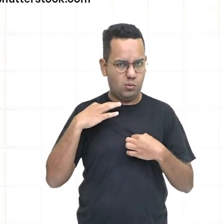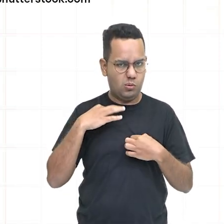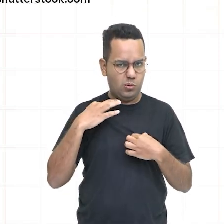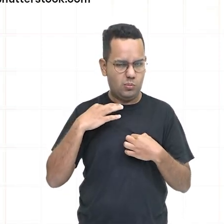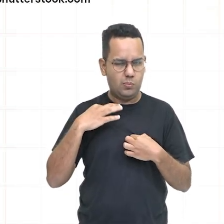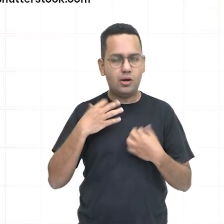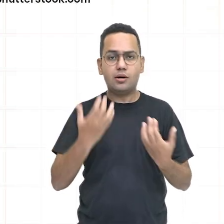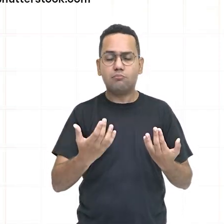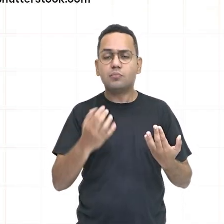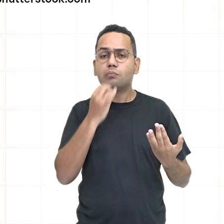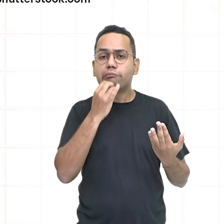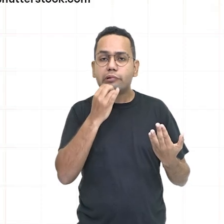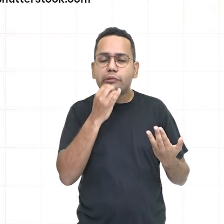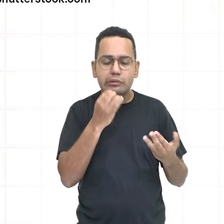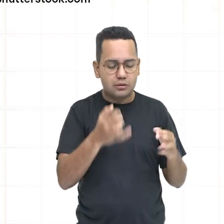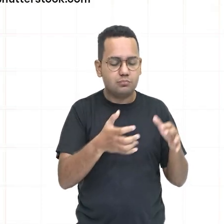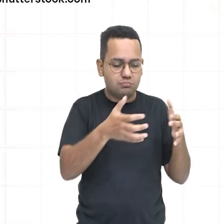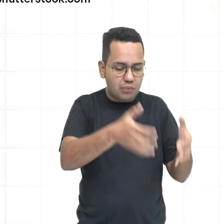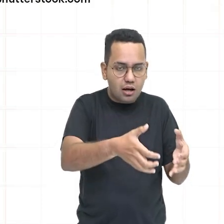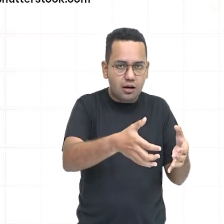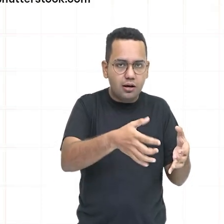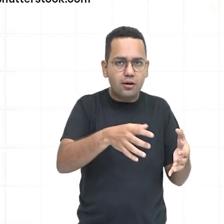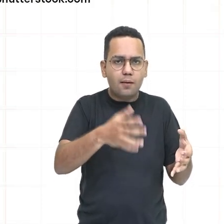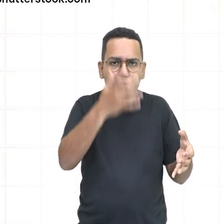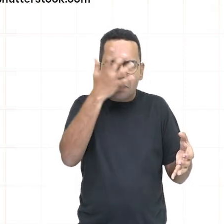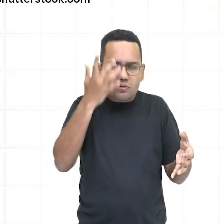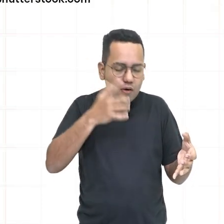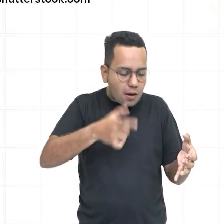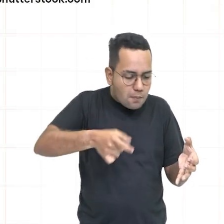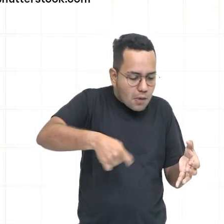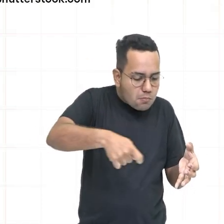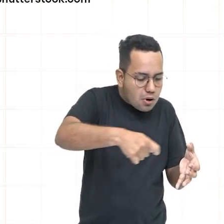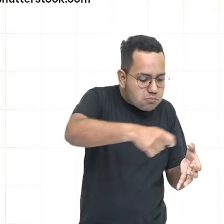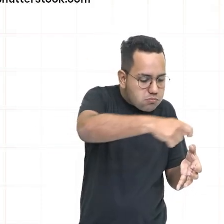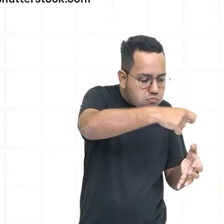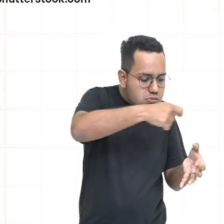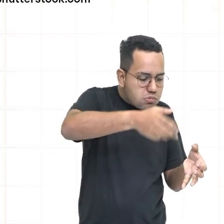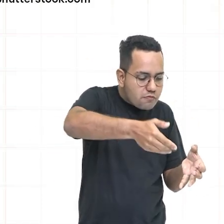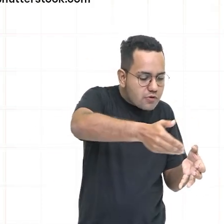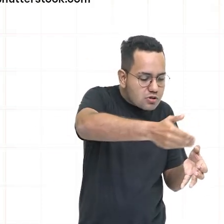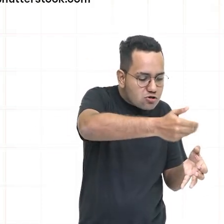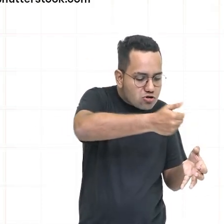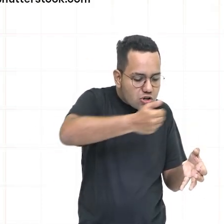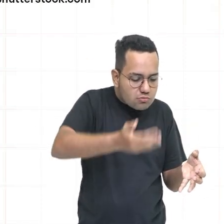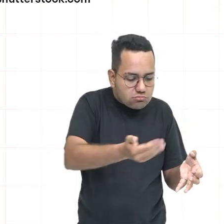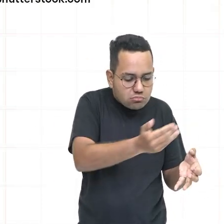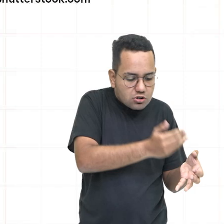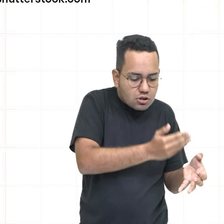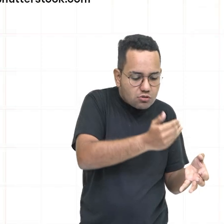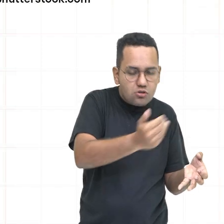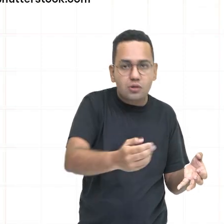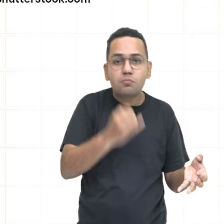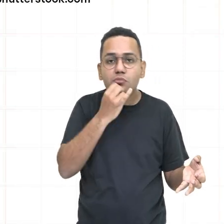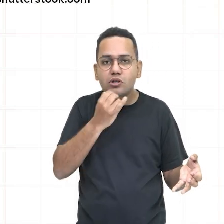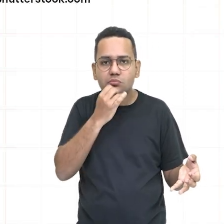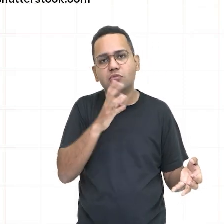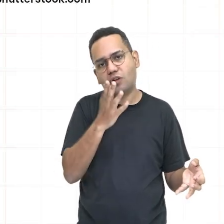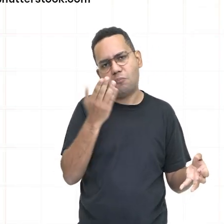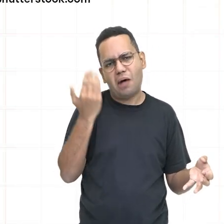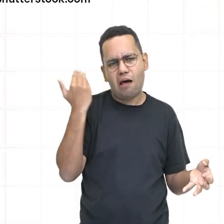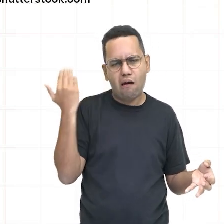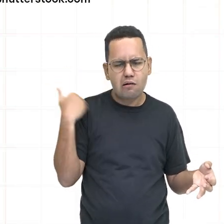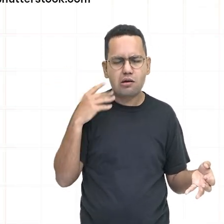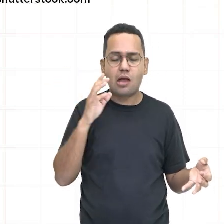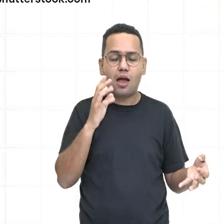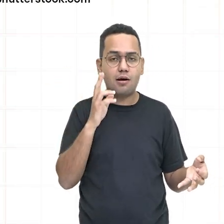dela própria, que cresce bastante, e aí em algum momento de nossa história se descobriu que tosando ou tirando,